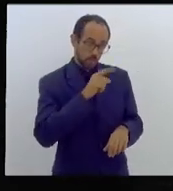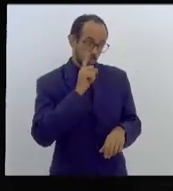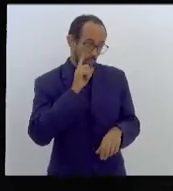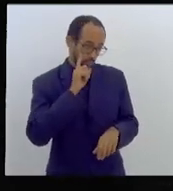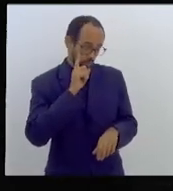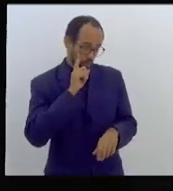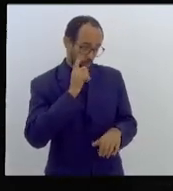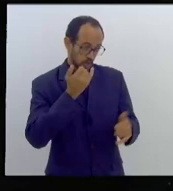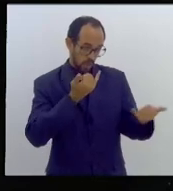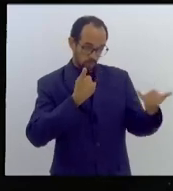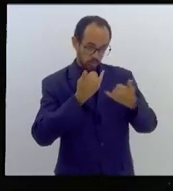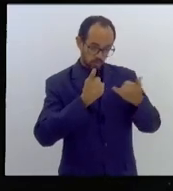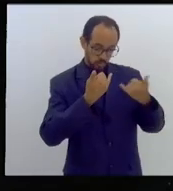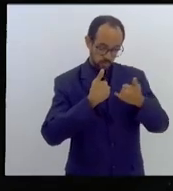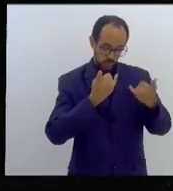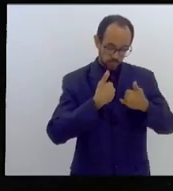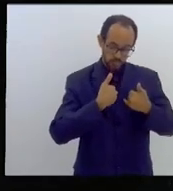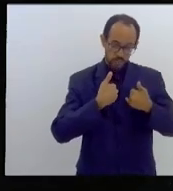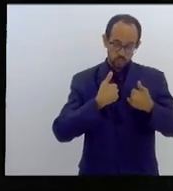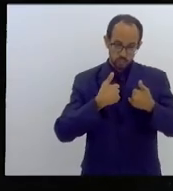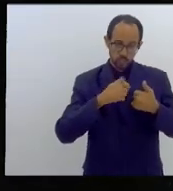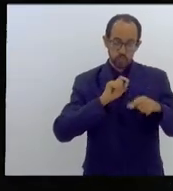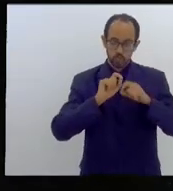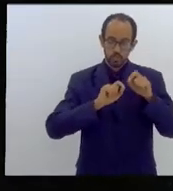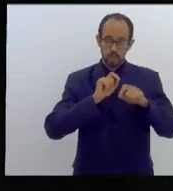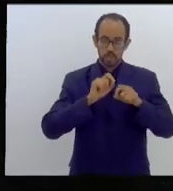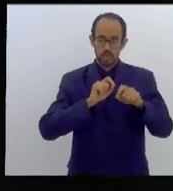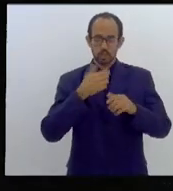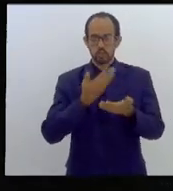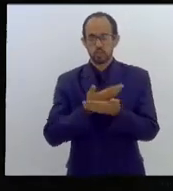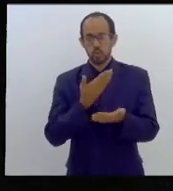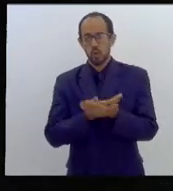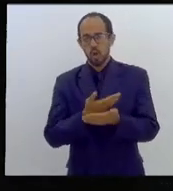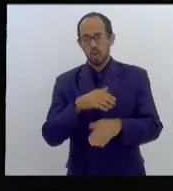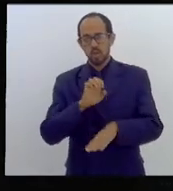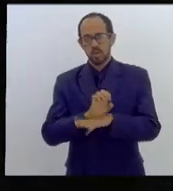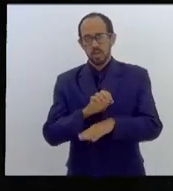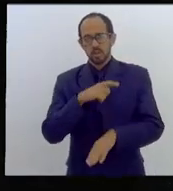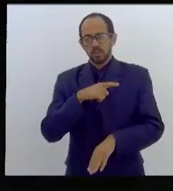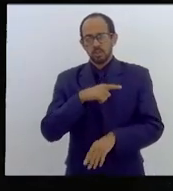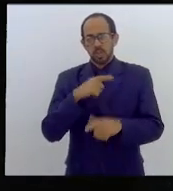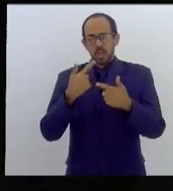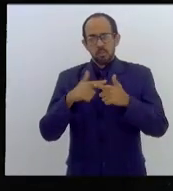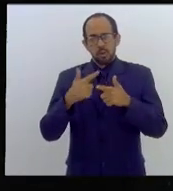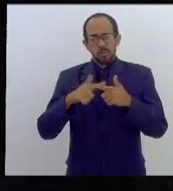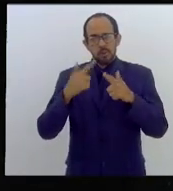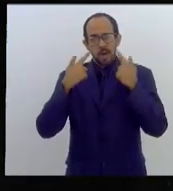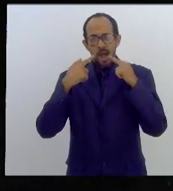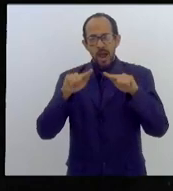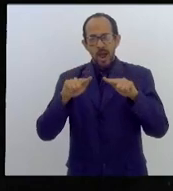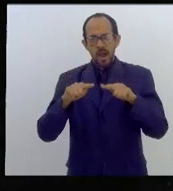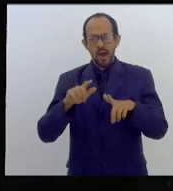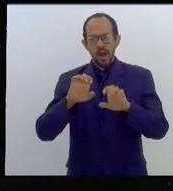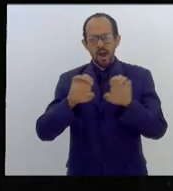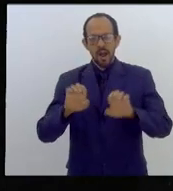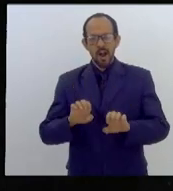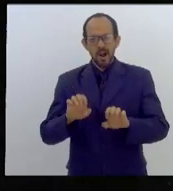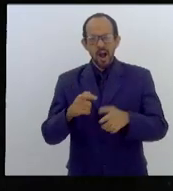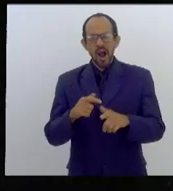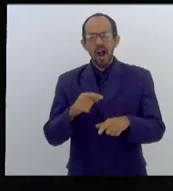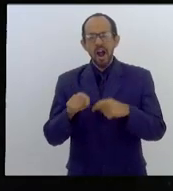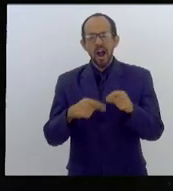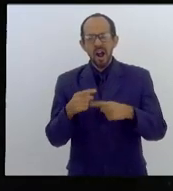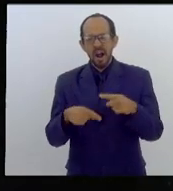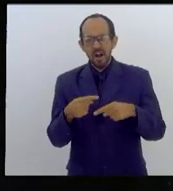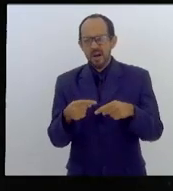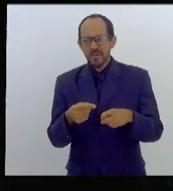notícias de escolas do Estado que passam por grave questões de infraestrutura, a gente vai ver, né,